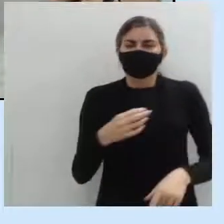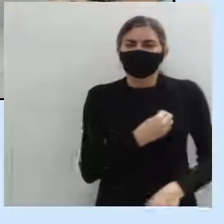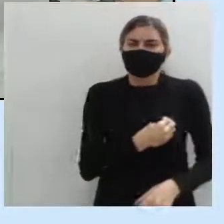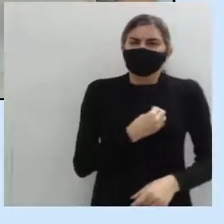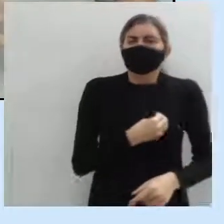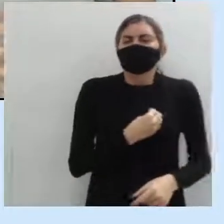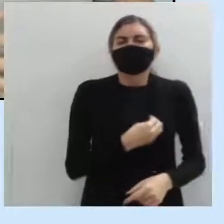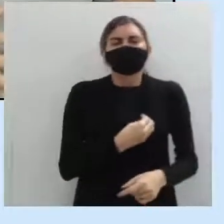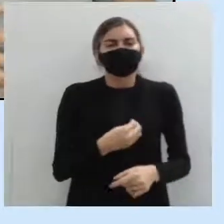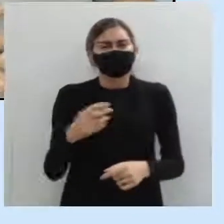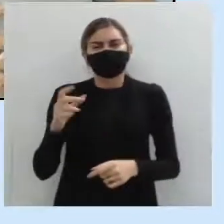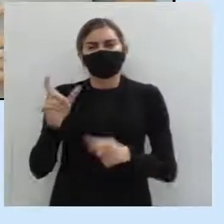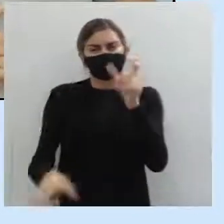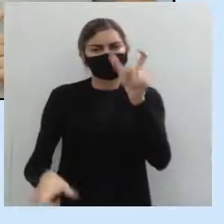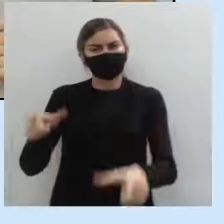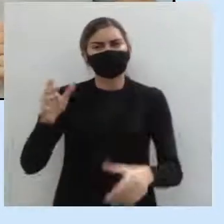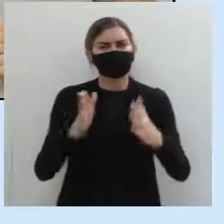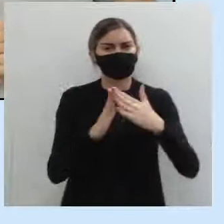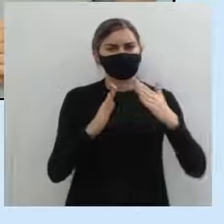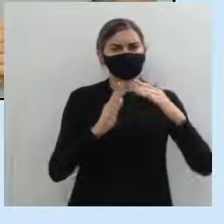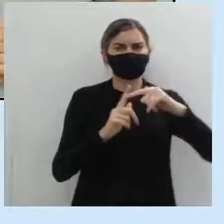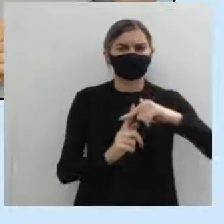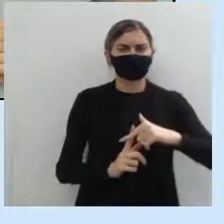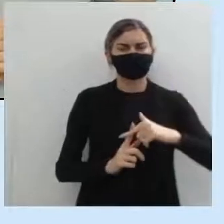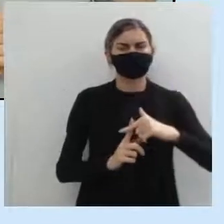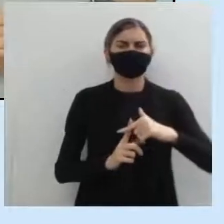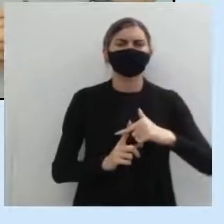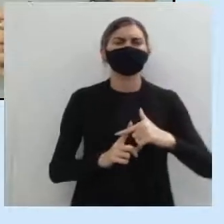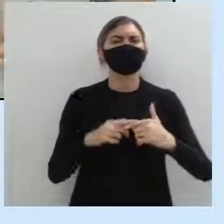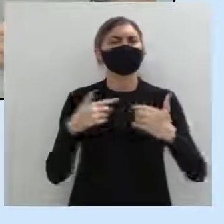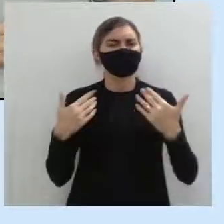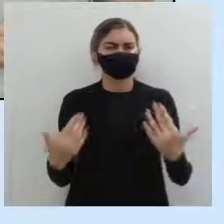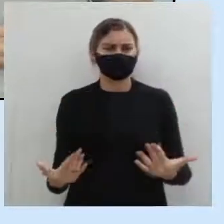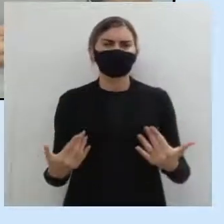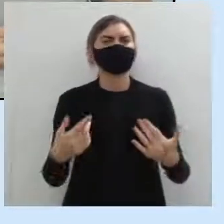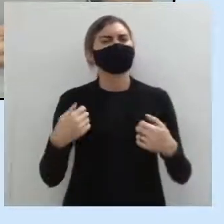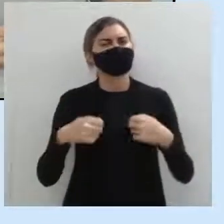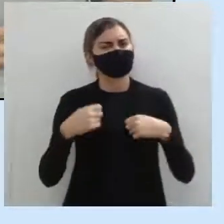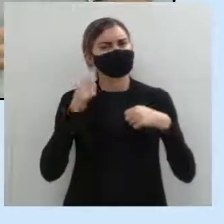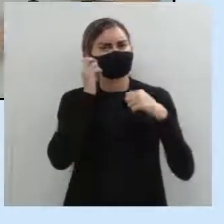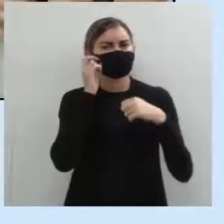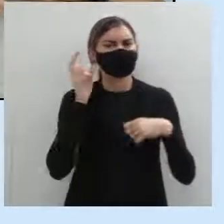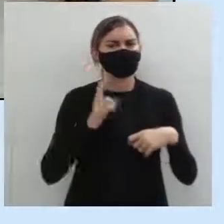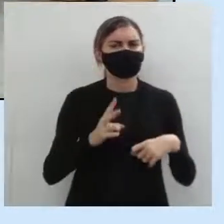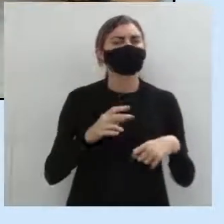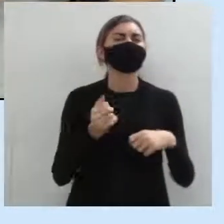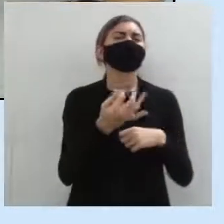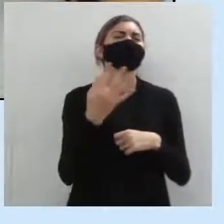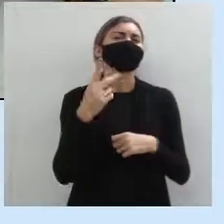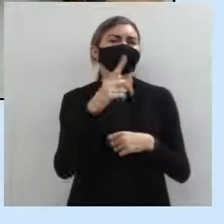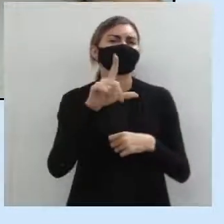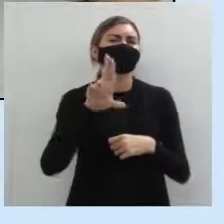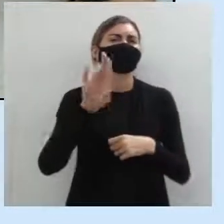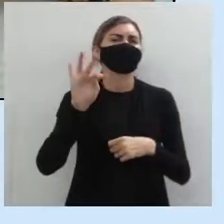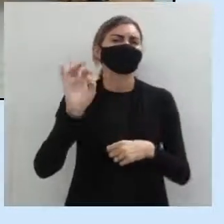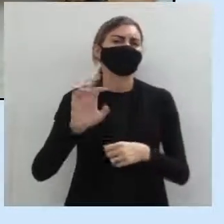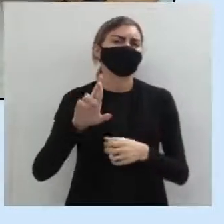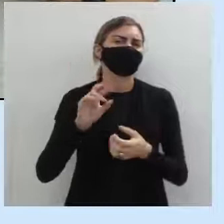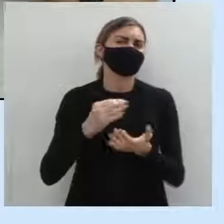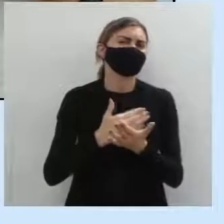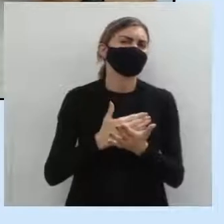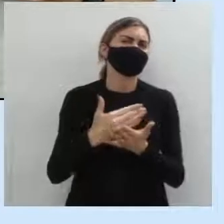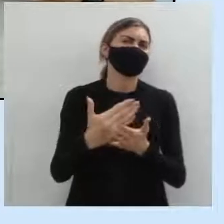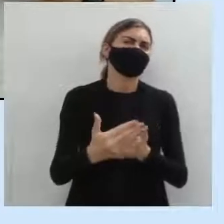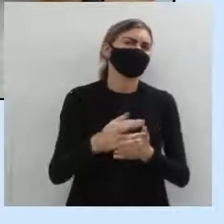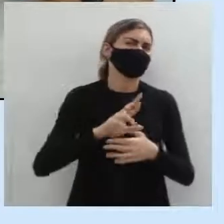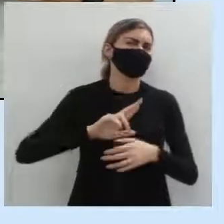vivenciado pelos membros da igreja. Tá bem? Então, tem que ficar esperto. Quando é que Lutero começa